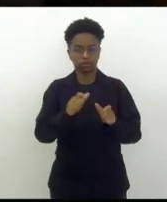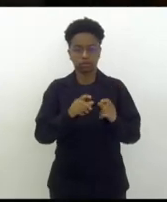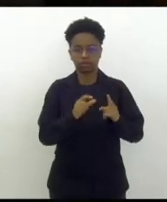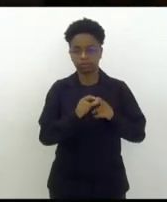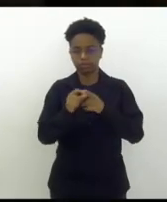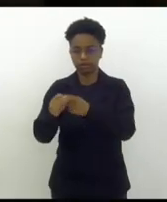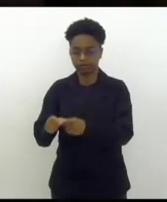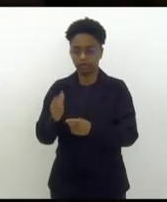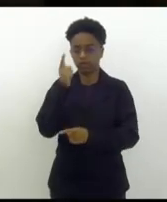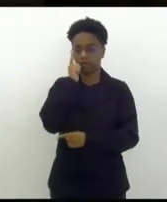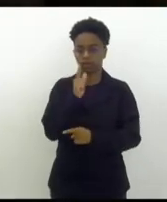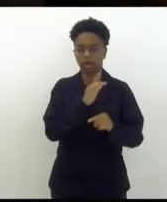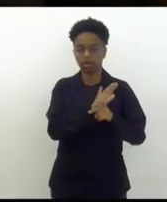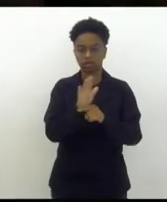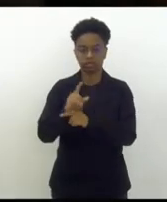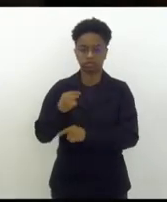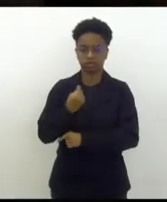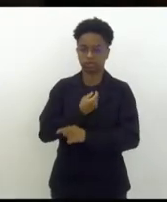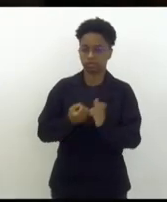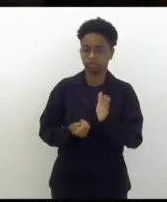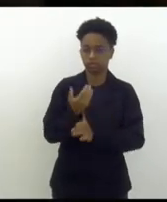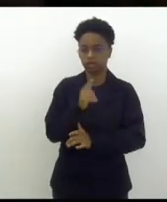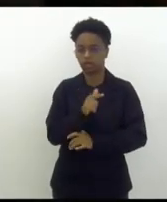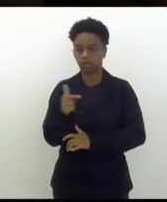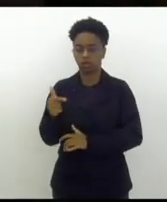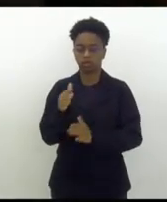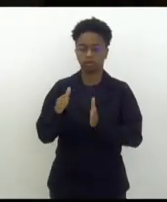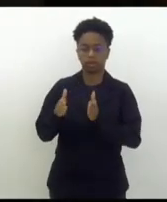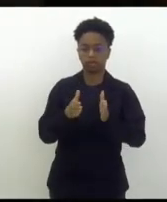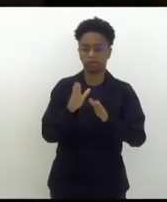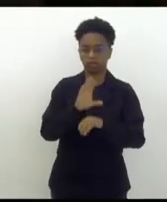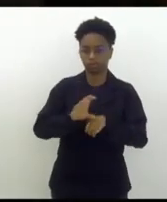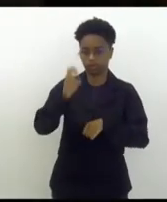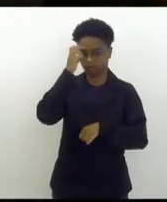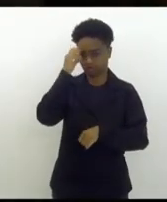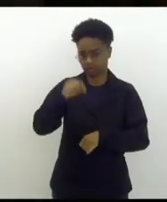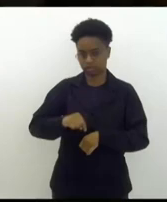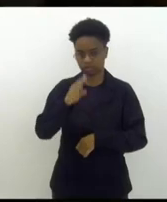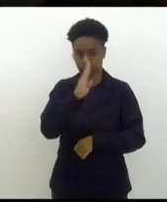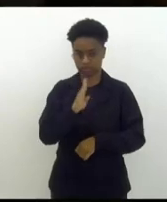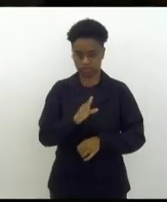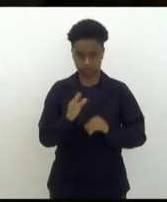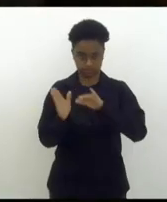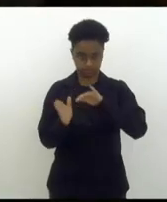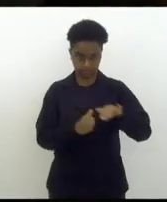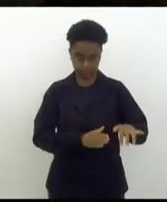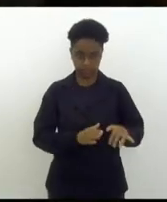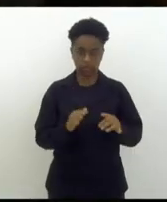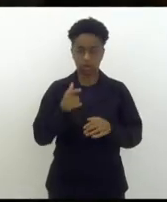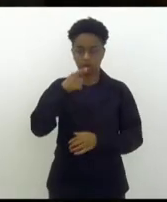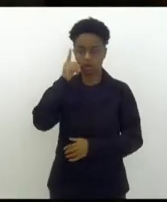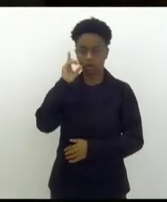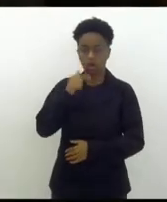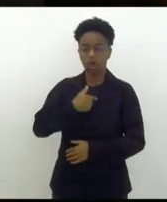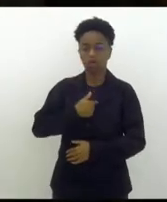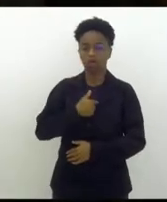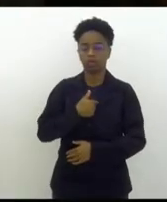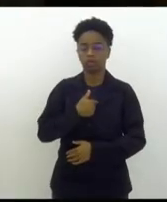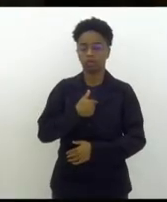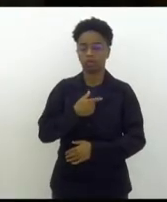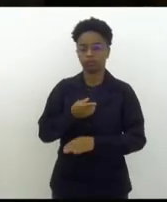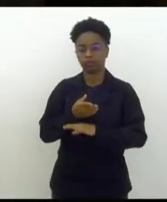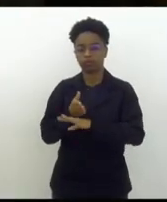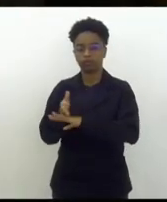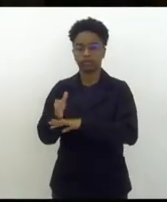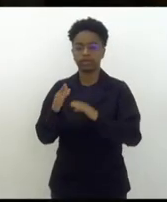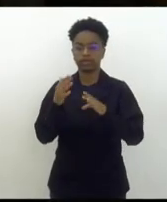possam ajudar a gente a construir um outro cabo de cultura no país dito isso presidente ontem eu estive na cidade